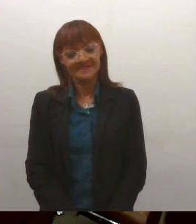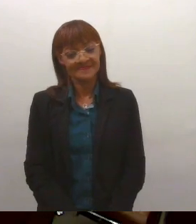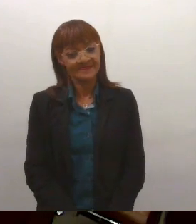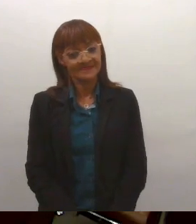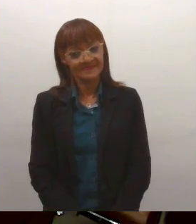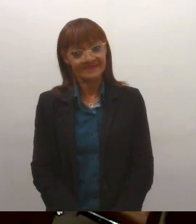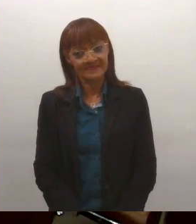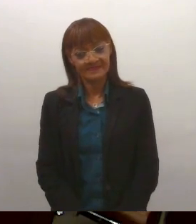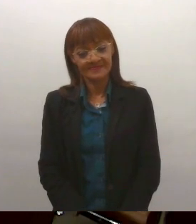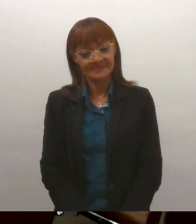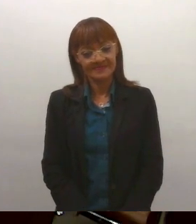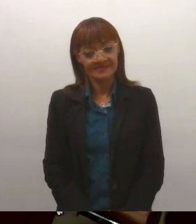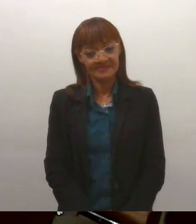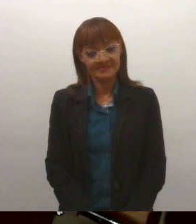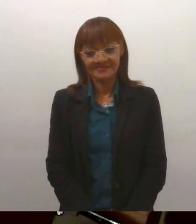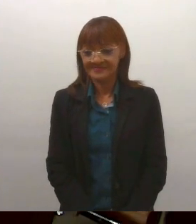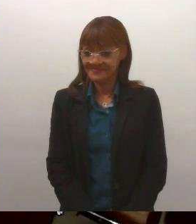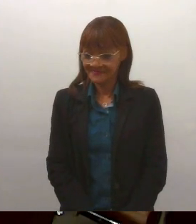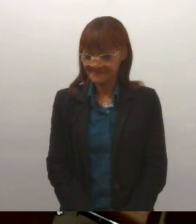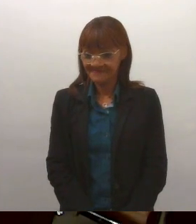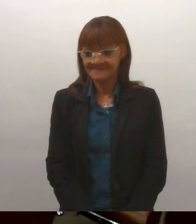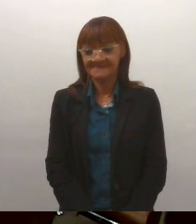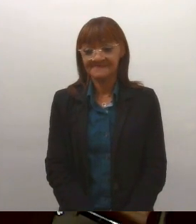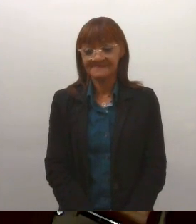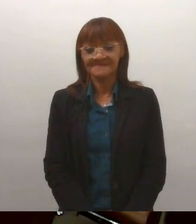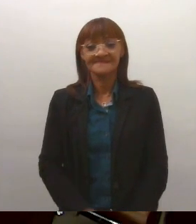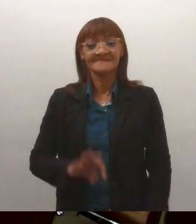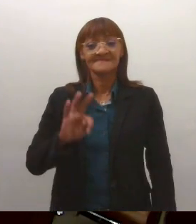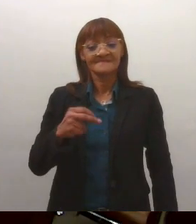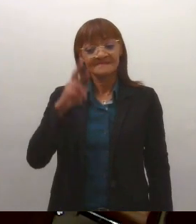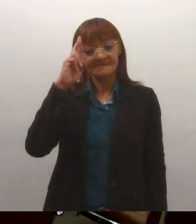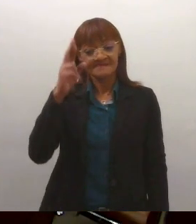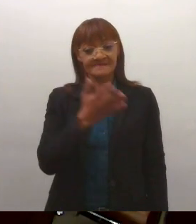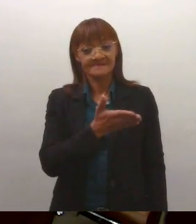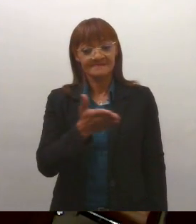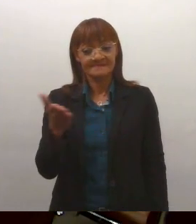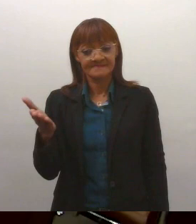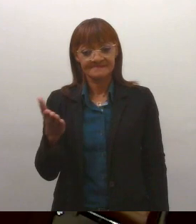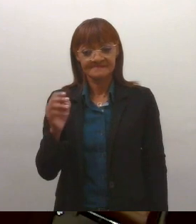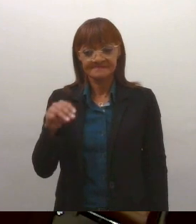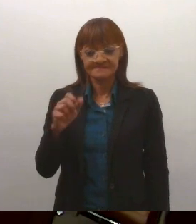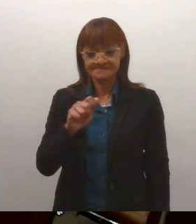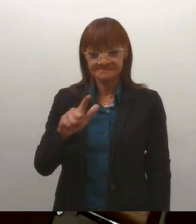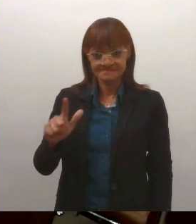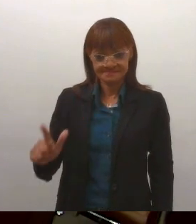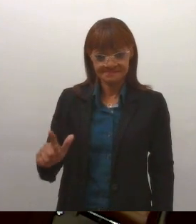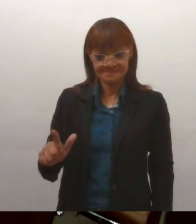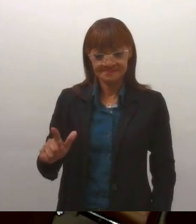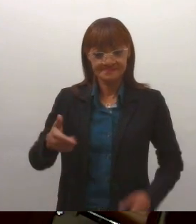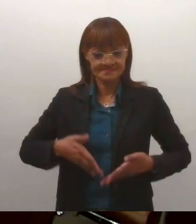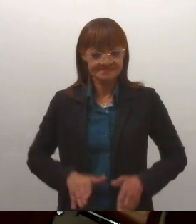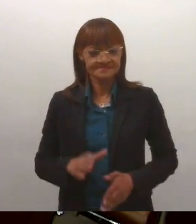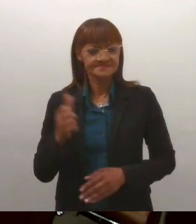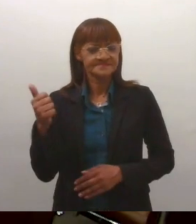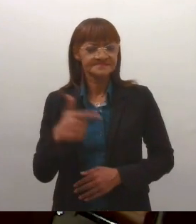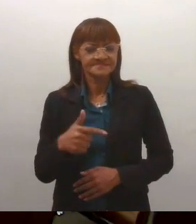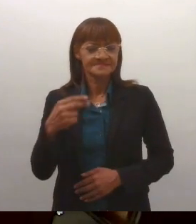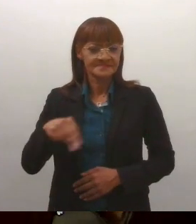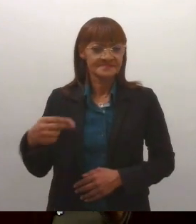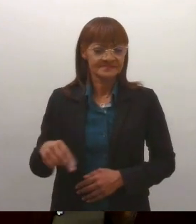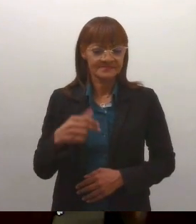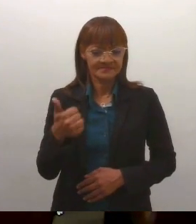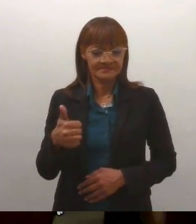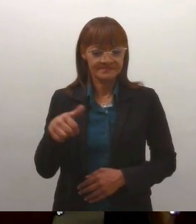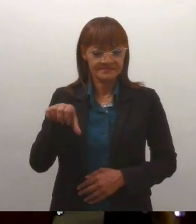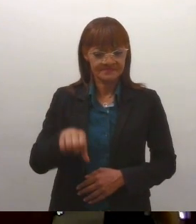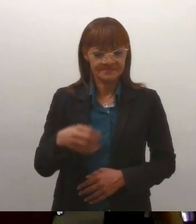Minhas senhoras, meus senhores, Manuel Marx, nascido em 12 de novembro de 49, um dos 12 filhos do casal